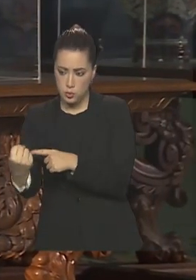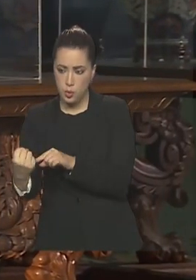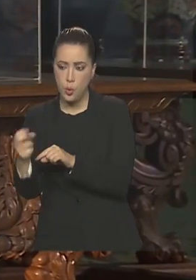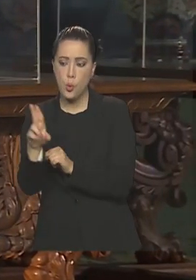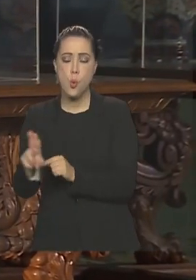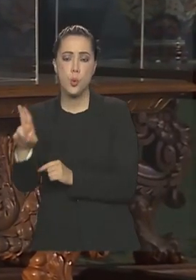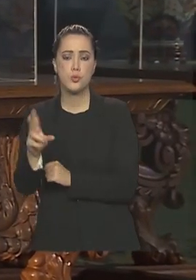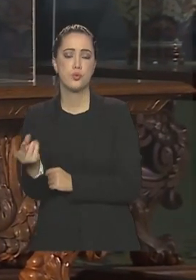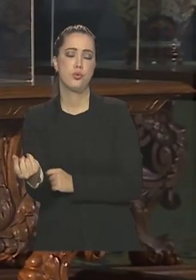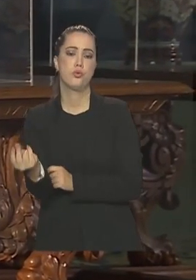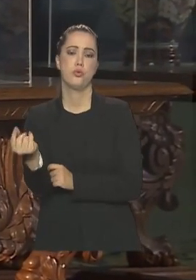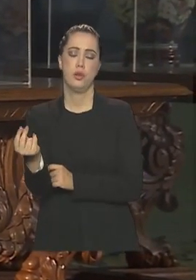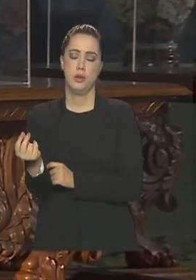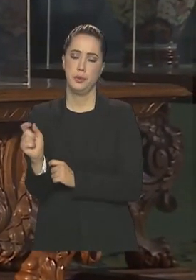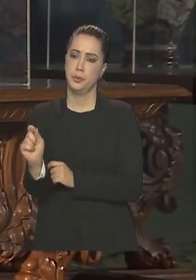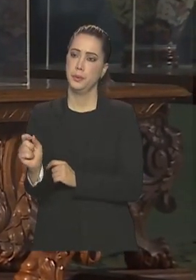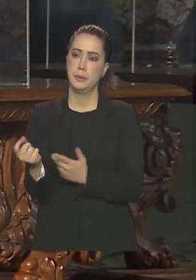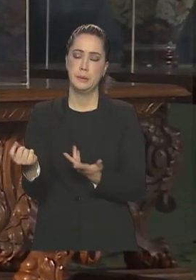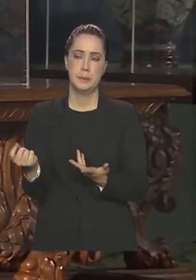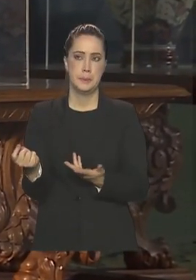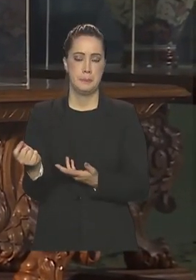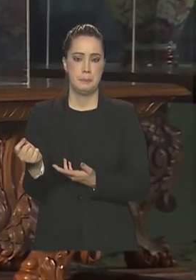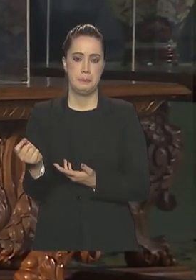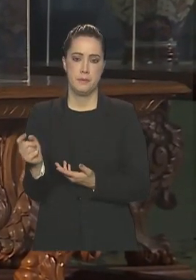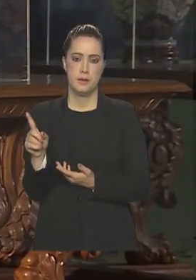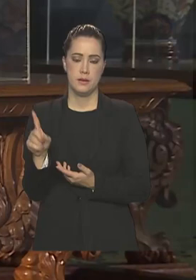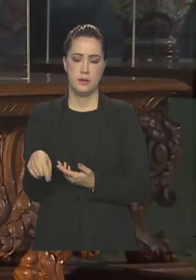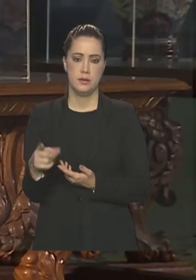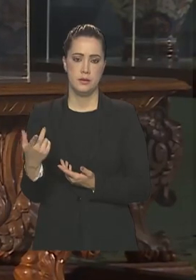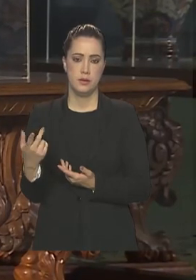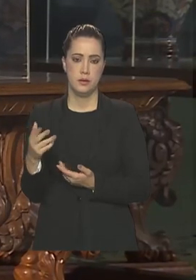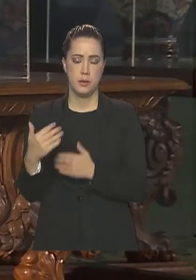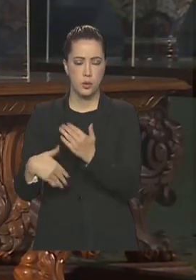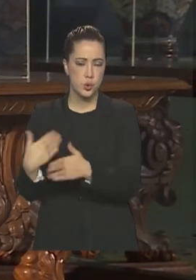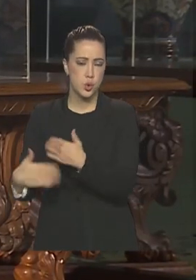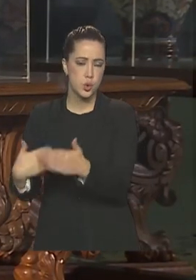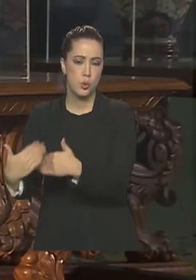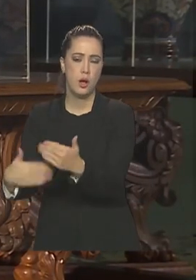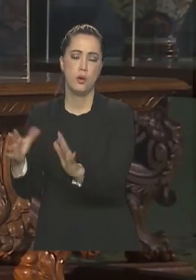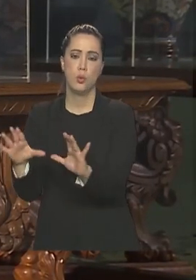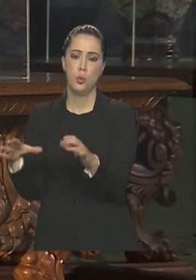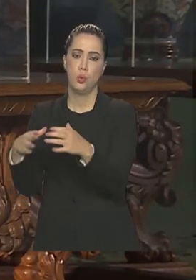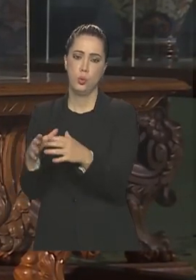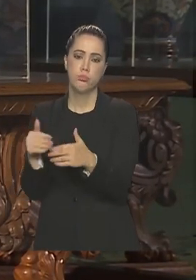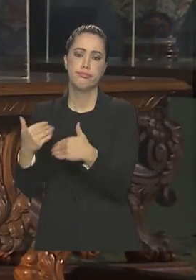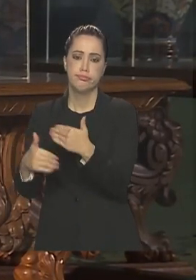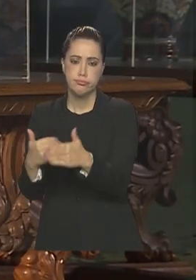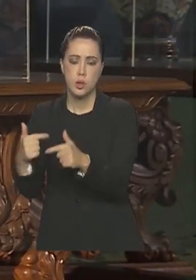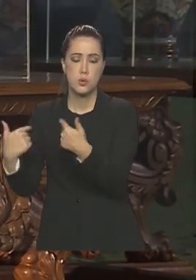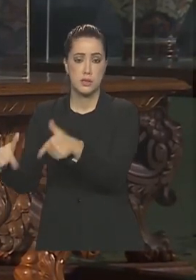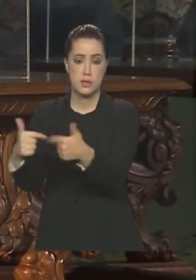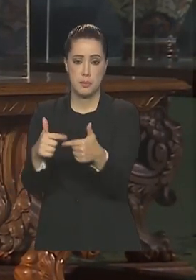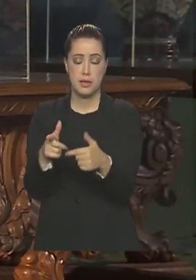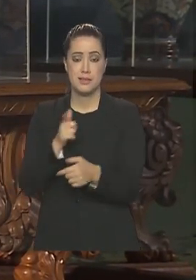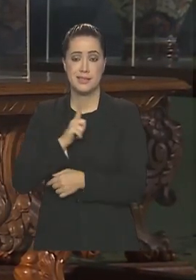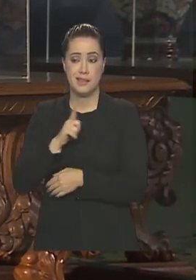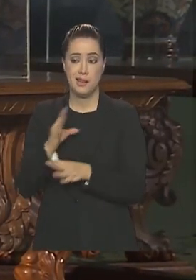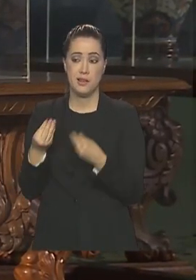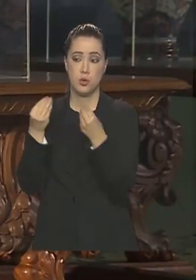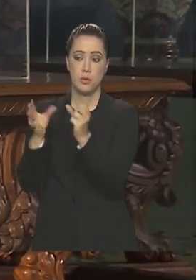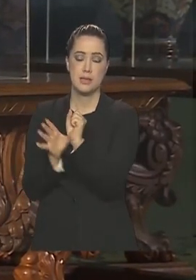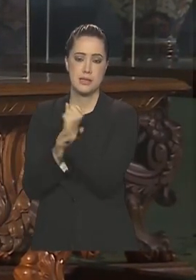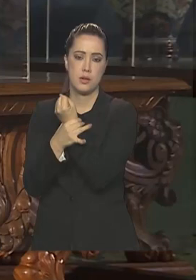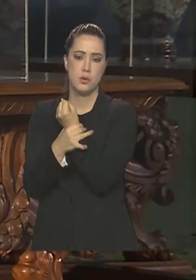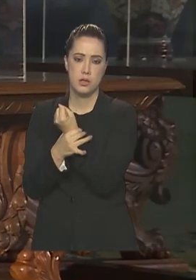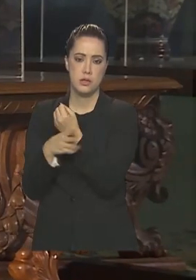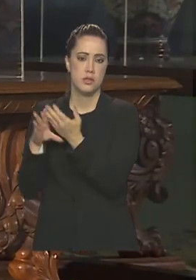esse dinheiro para, né, para manter aí o setor. Existe alguma garantia de que isso